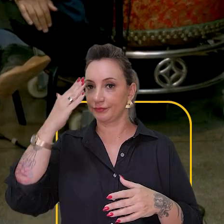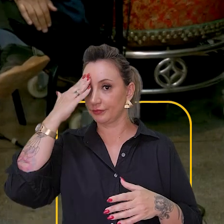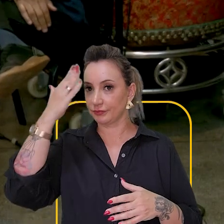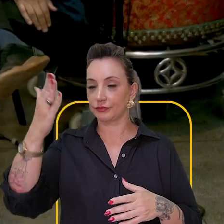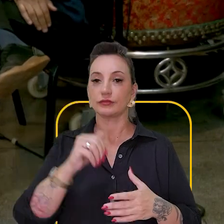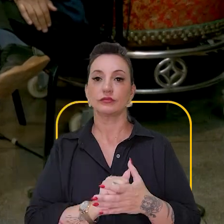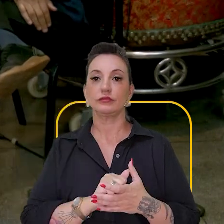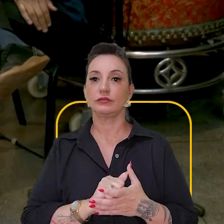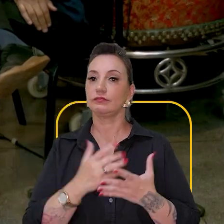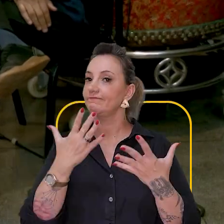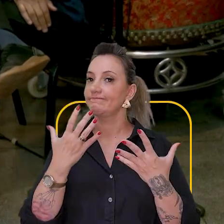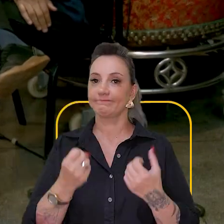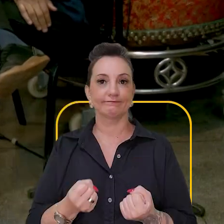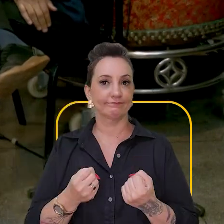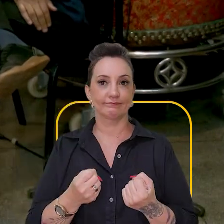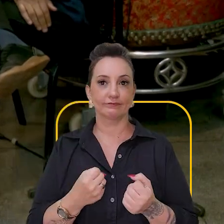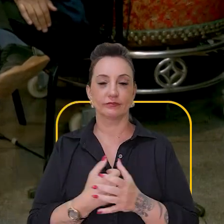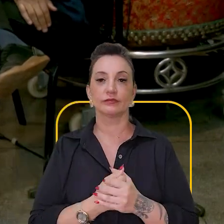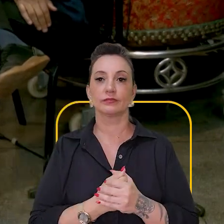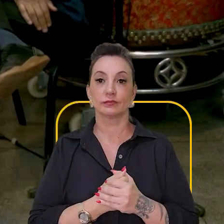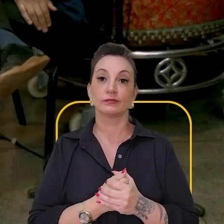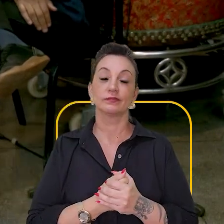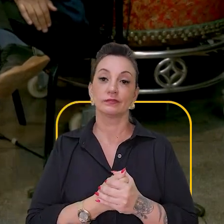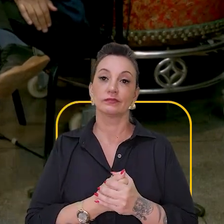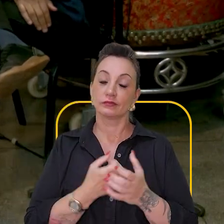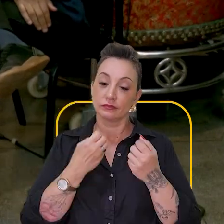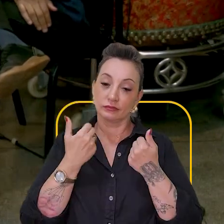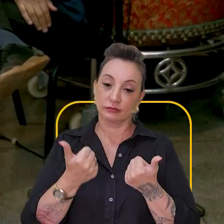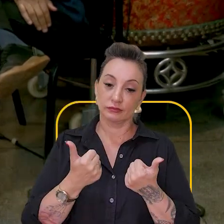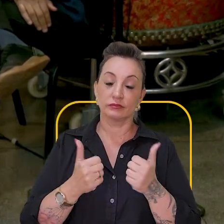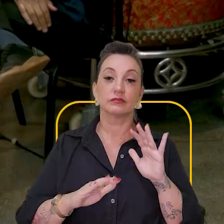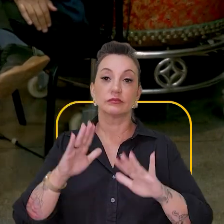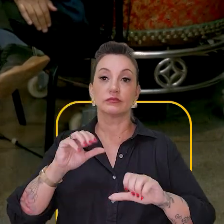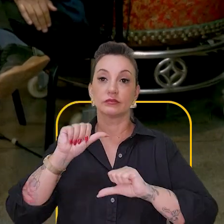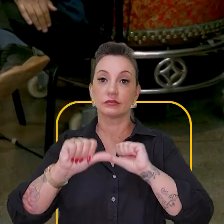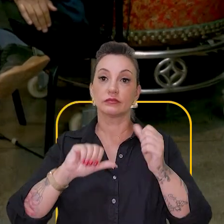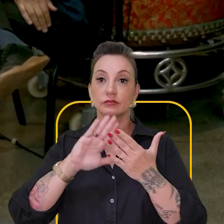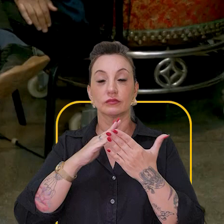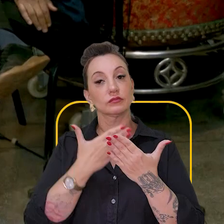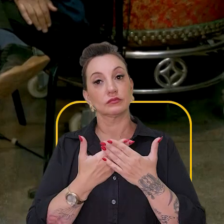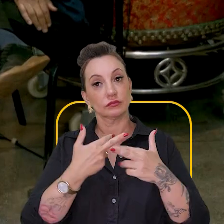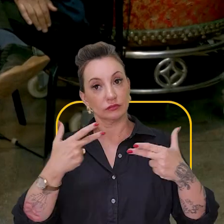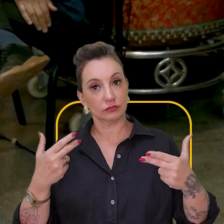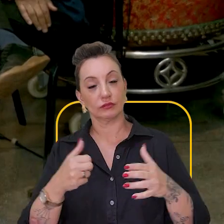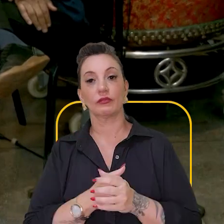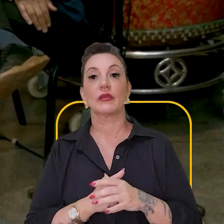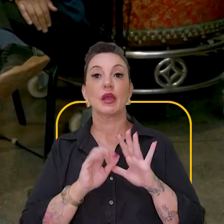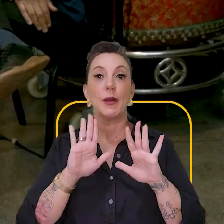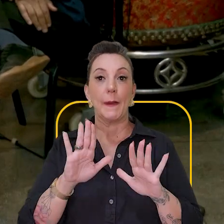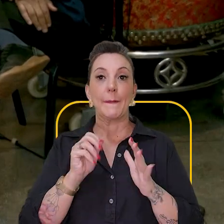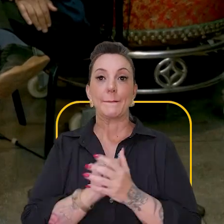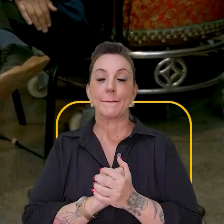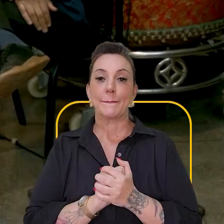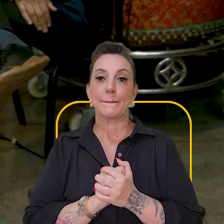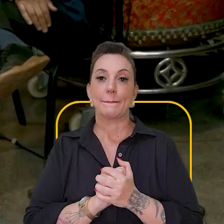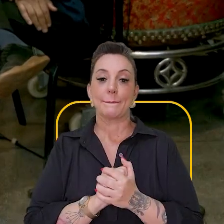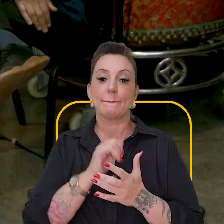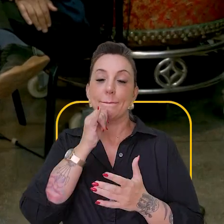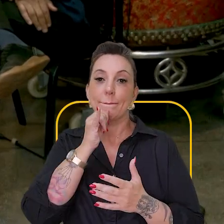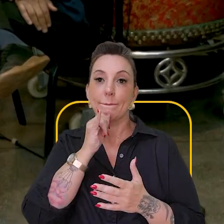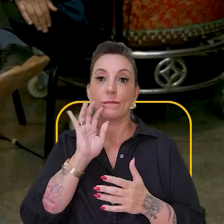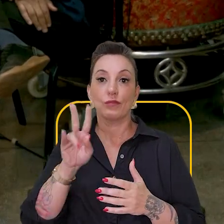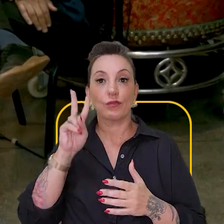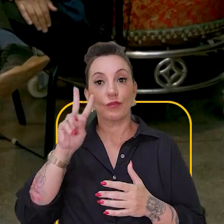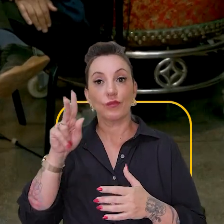agradece você não reconhece reconhece tudo bem De repente você mudou de escola é uma coisa sim mas que